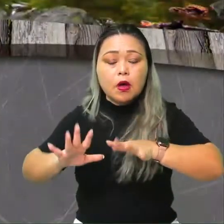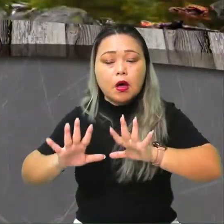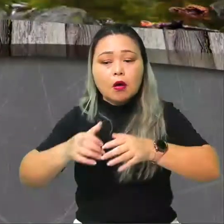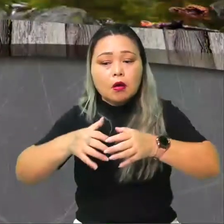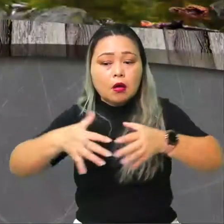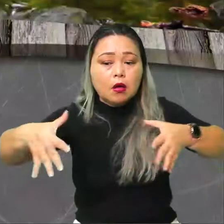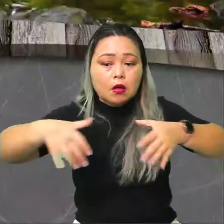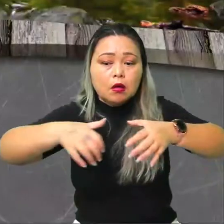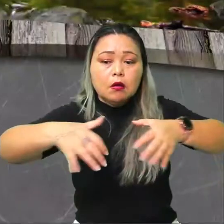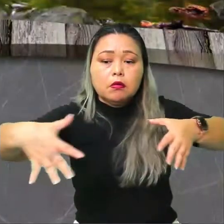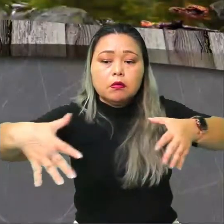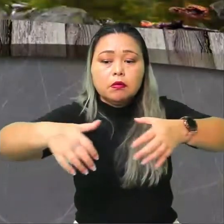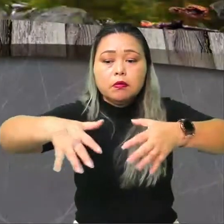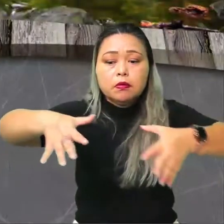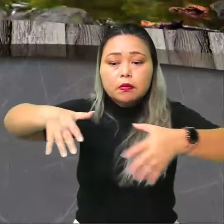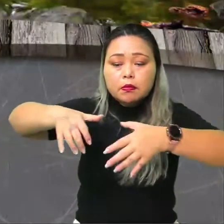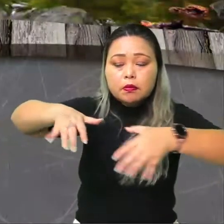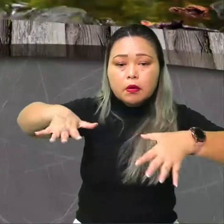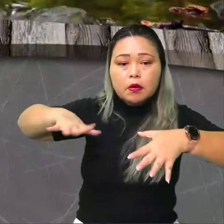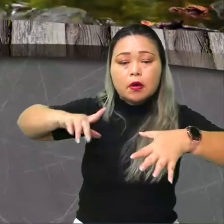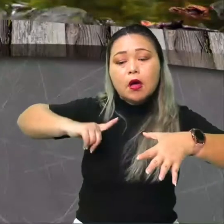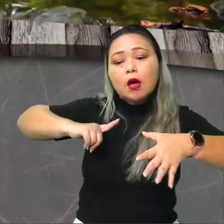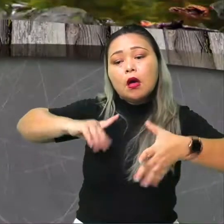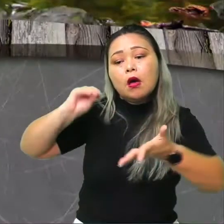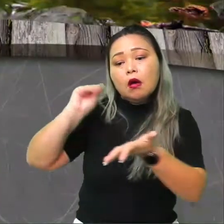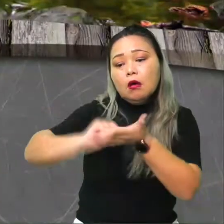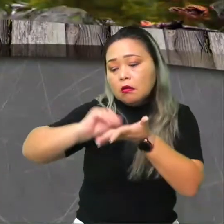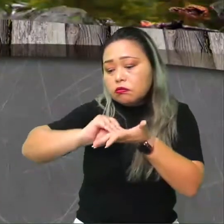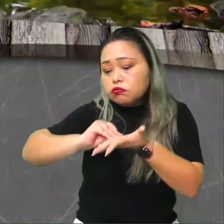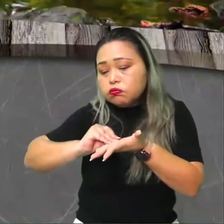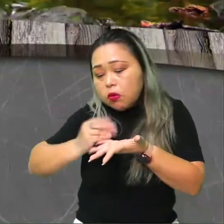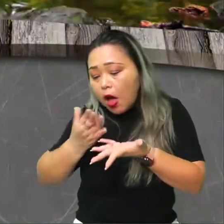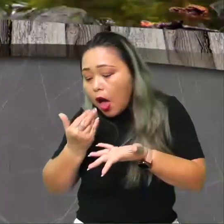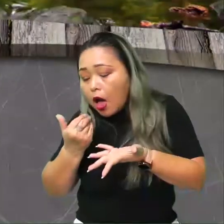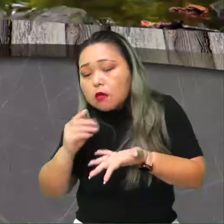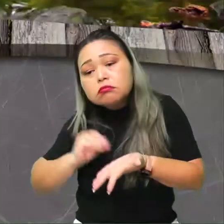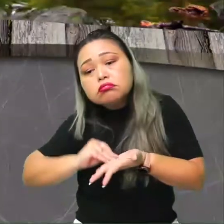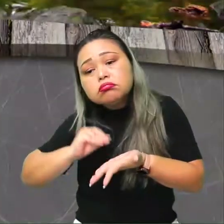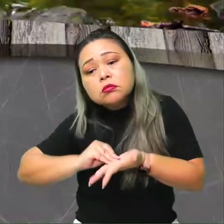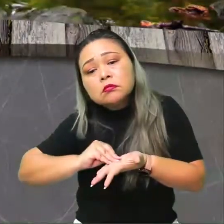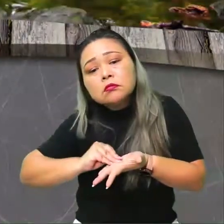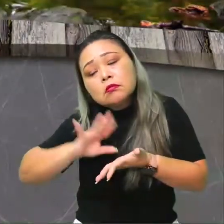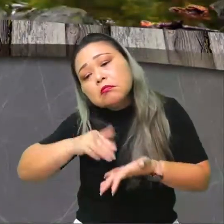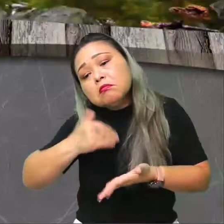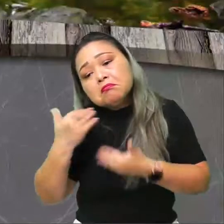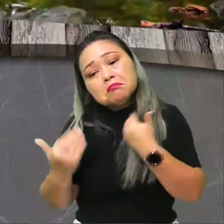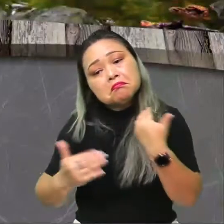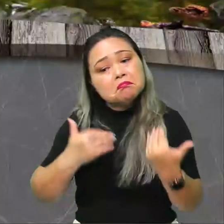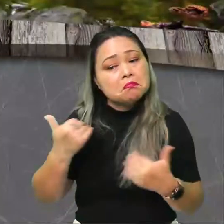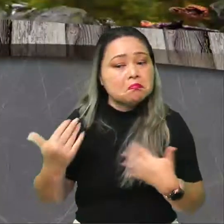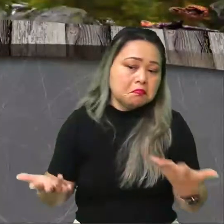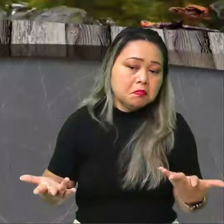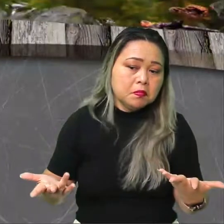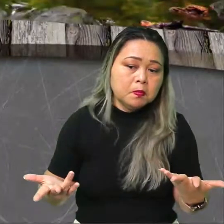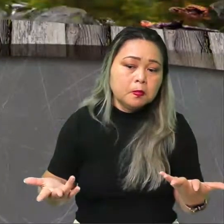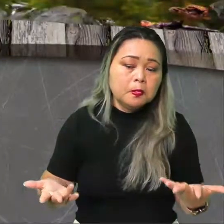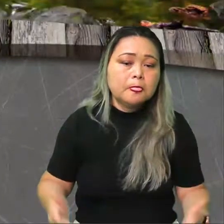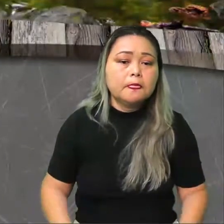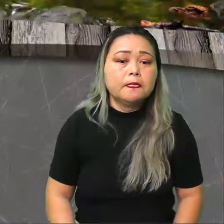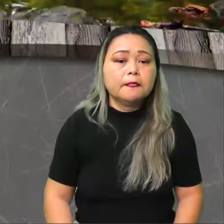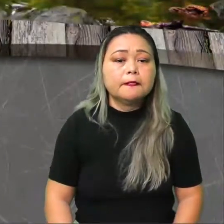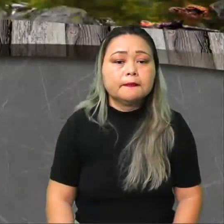eles aumentam de número, acabam esgotando o alimento. Alguns morreram, obviamente,